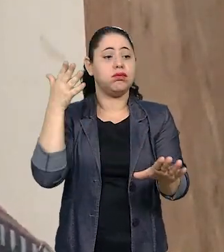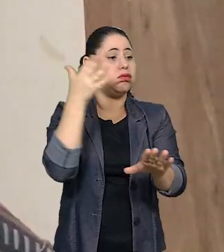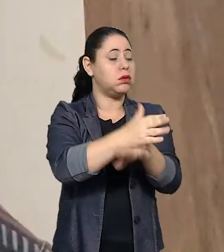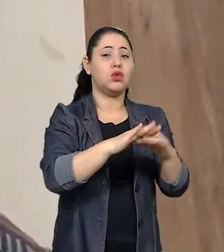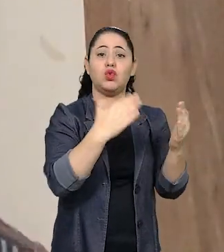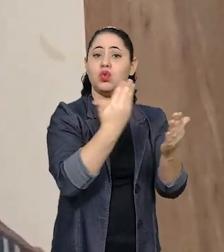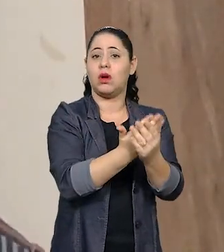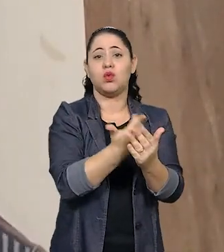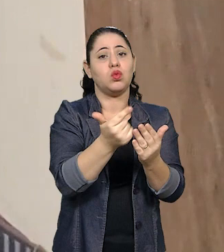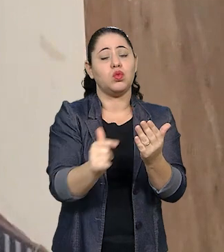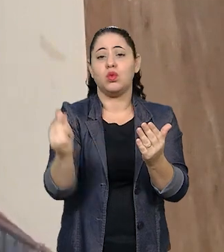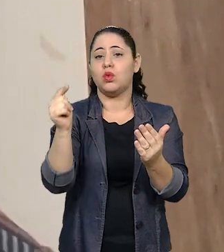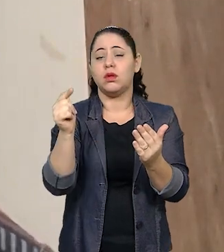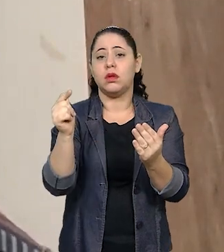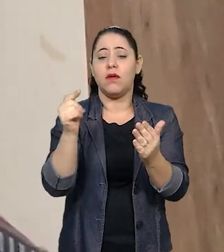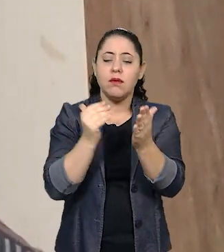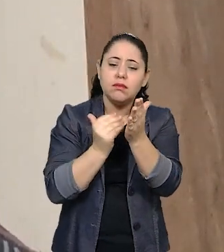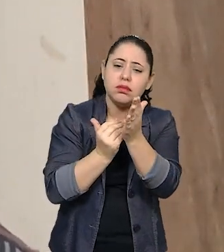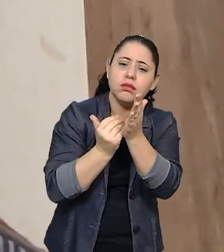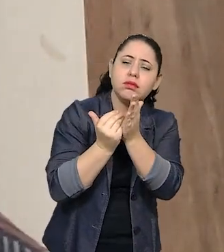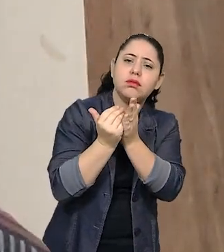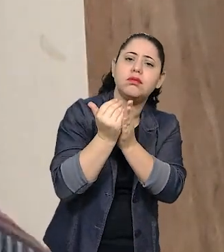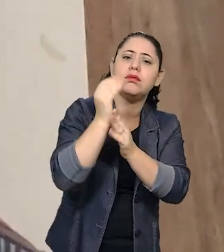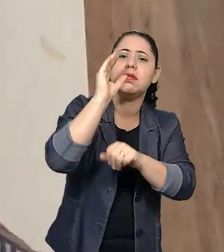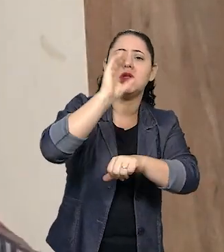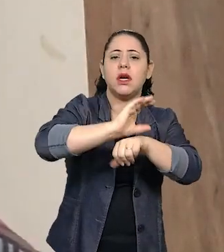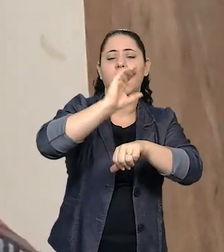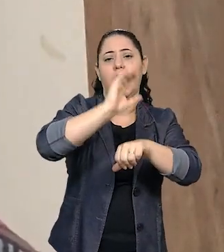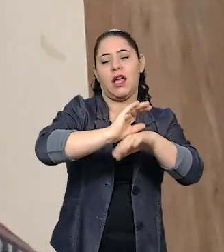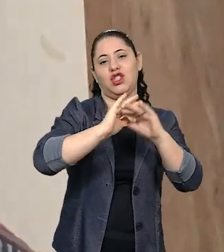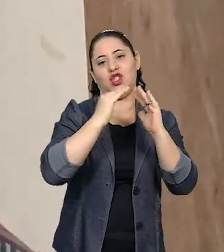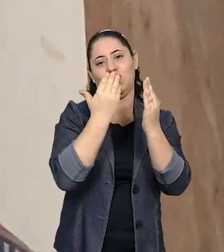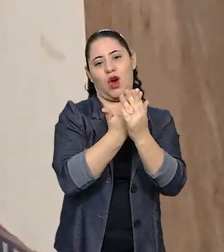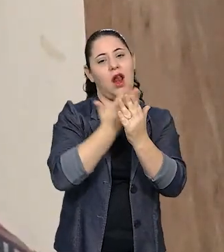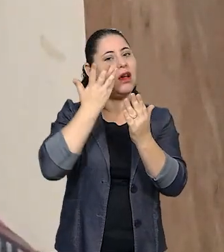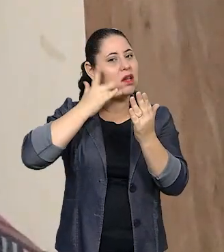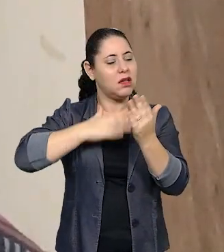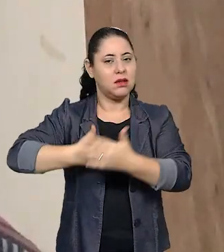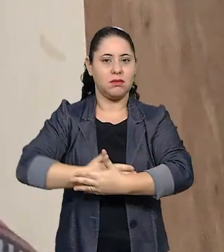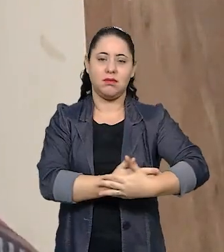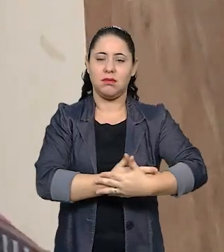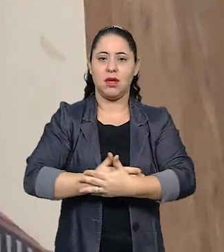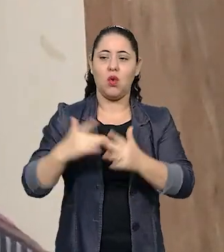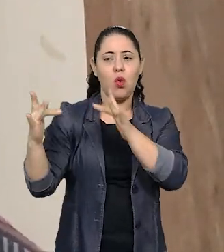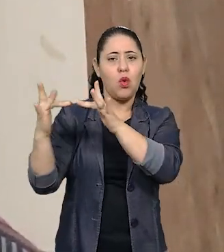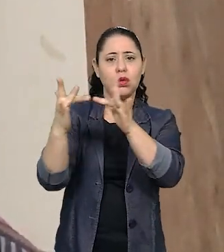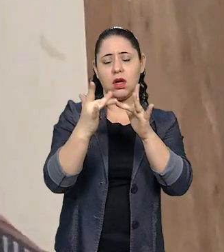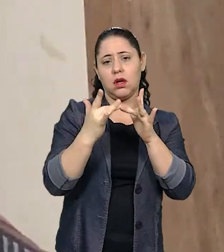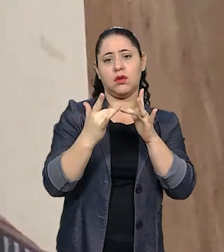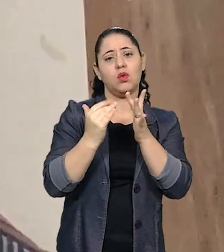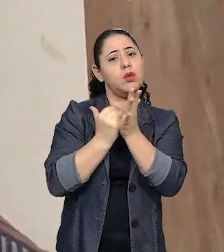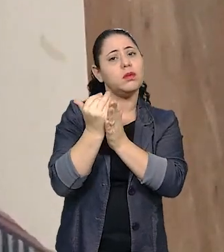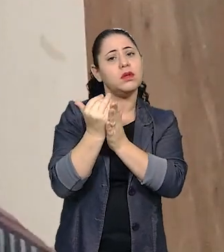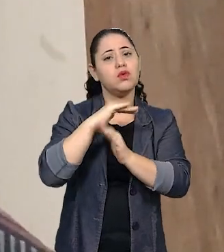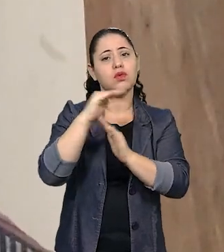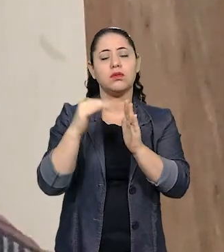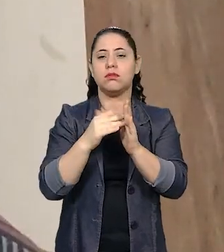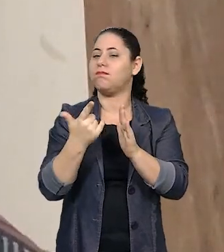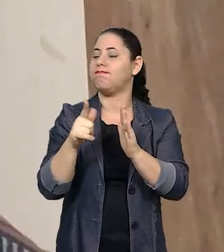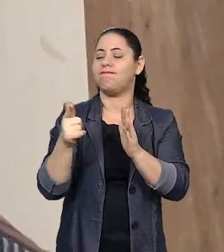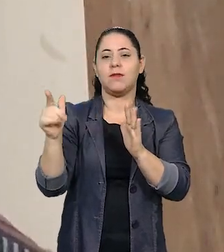outras crianças. Mas a Lara, ano que vem, ela já vai fazer 4 anos em março. E aí, ela já vai direto pro colégio. Ela não teve